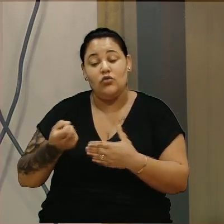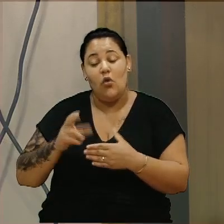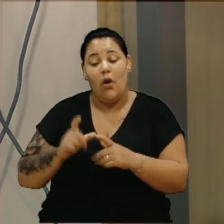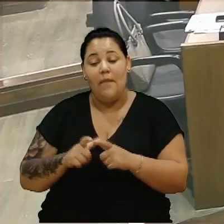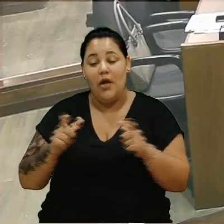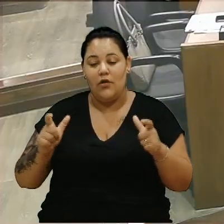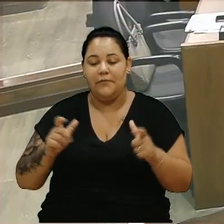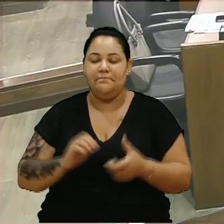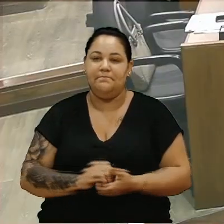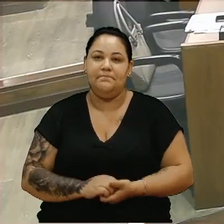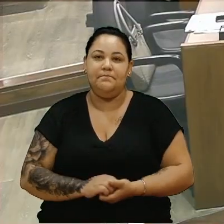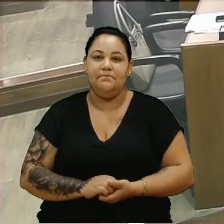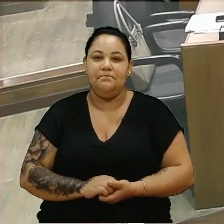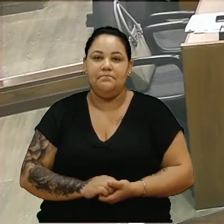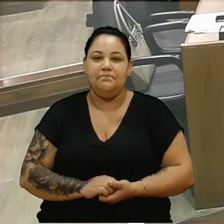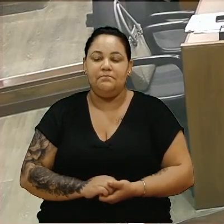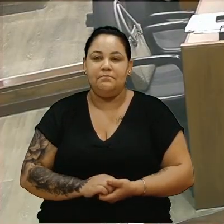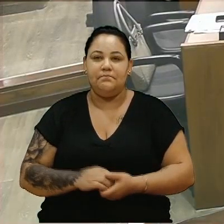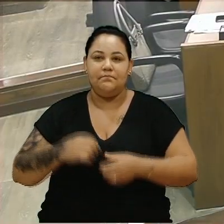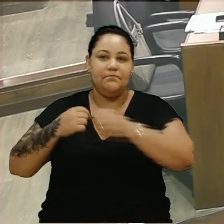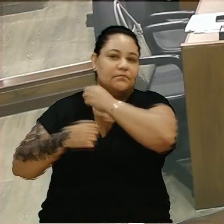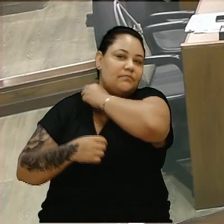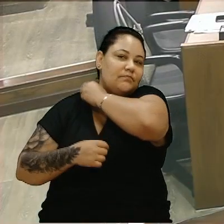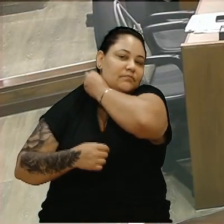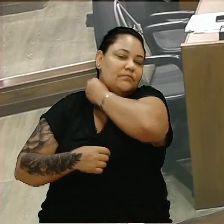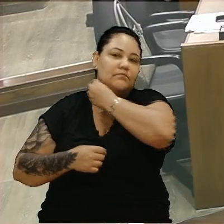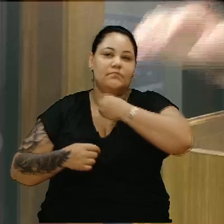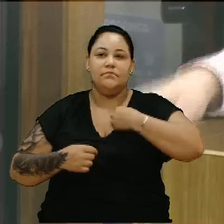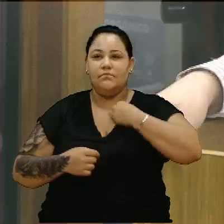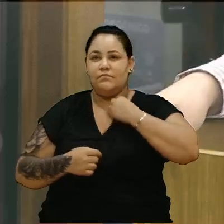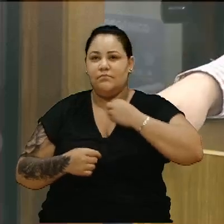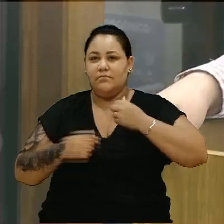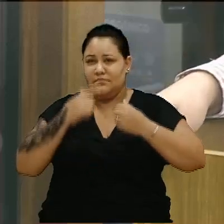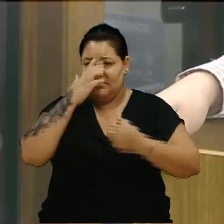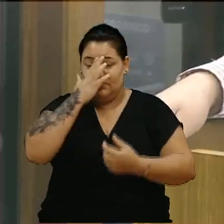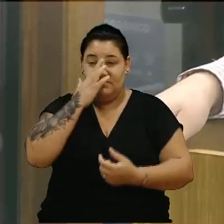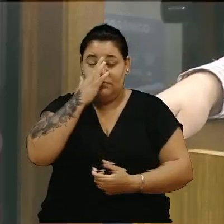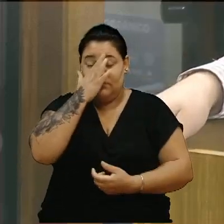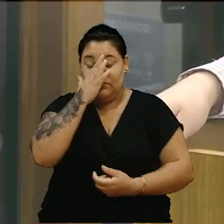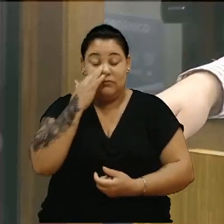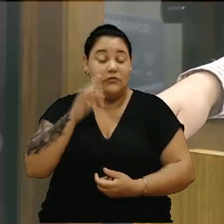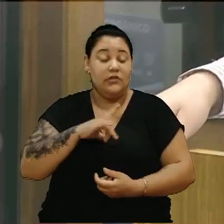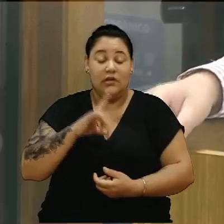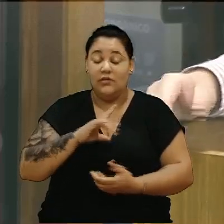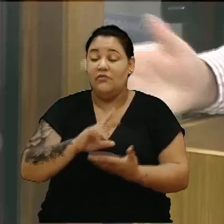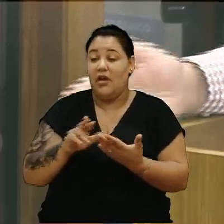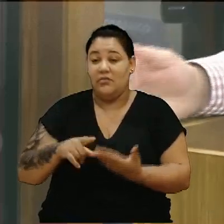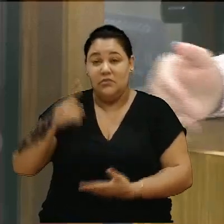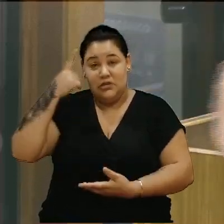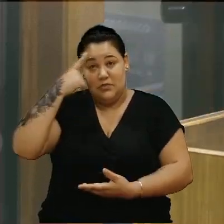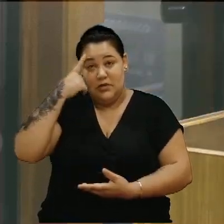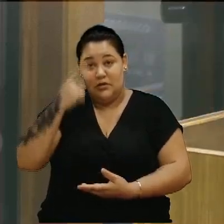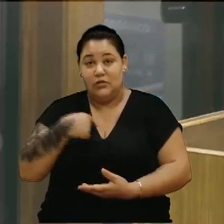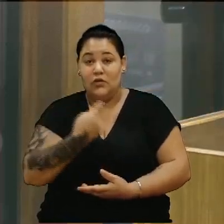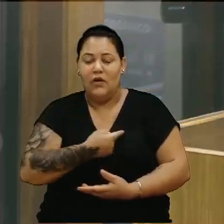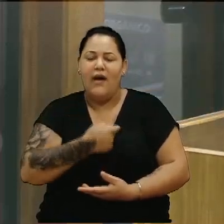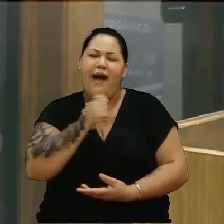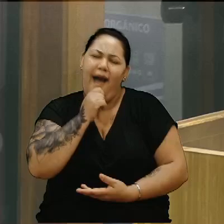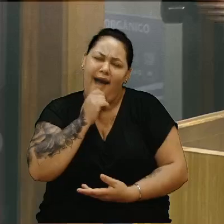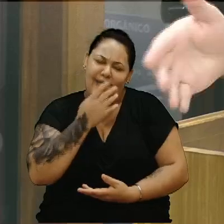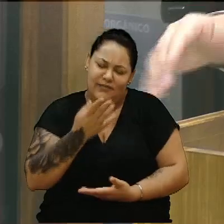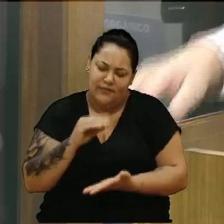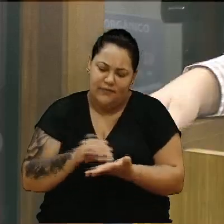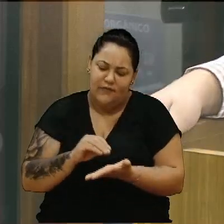vereador. De nada, com certeza. Então, são vários pensamentos que nós abrimos aqui nessa oportunidade. Ainda é muito primária a discussão, a gente vai